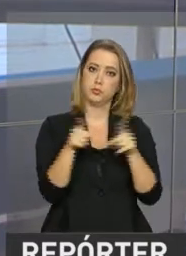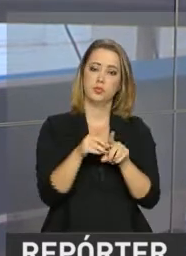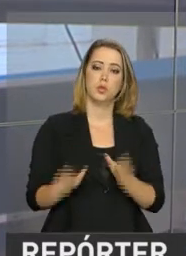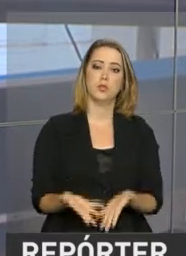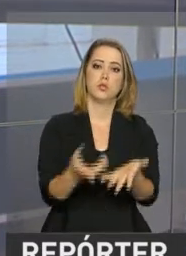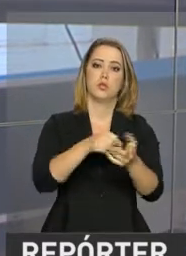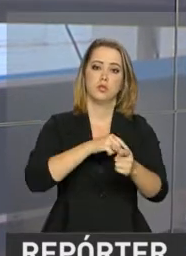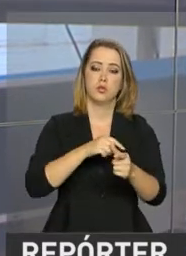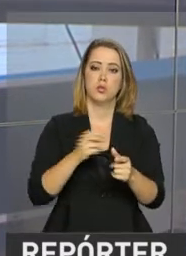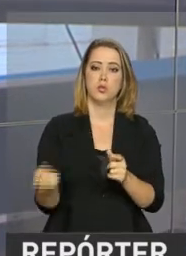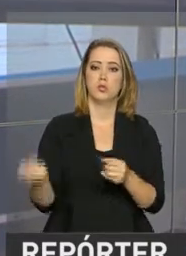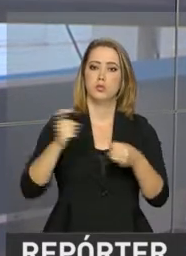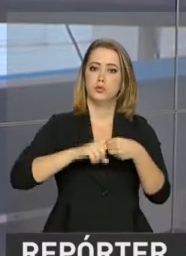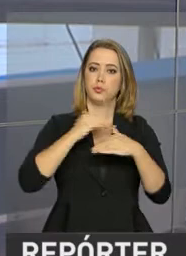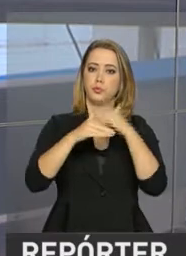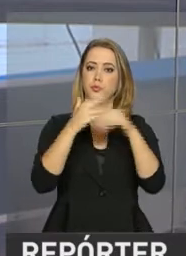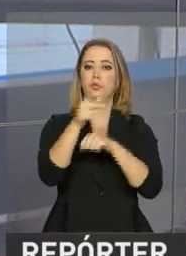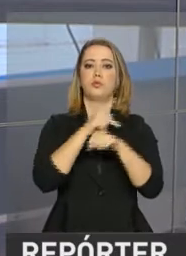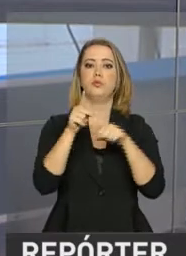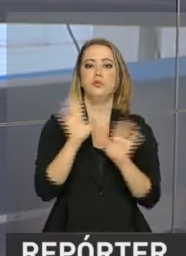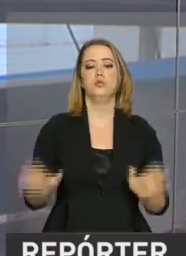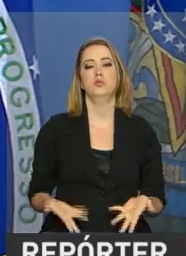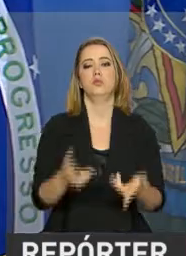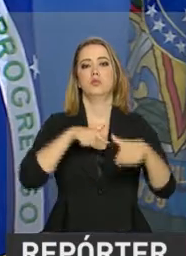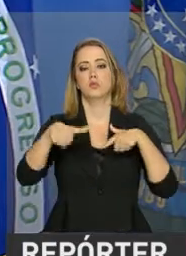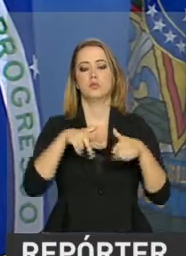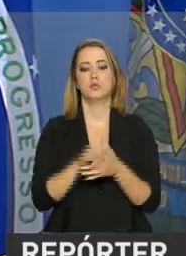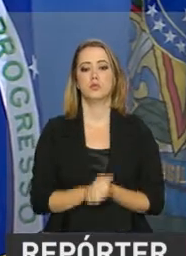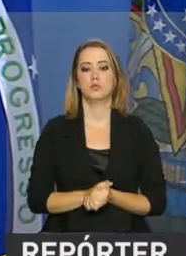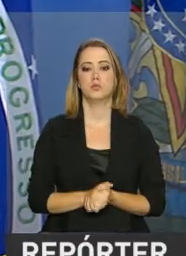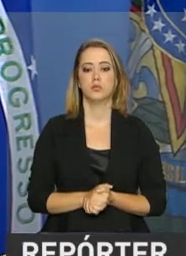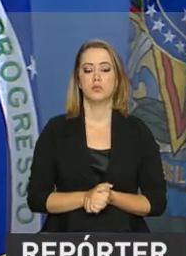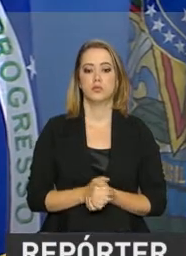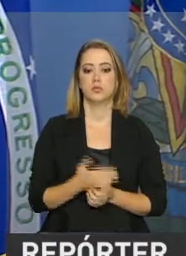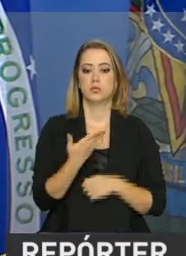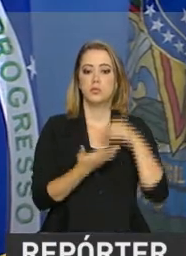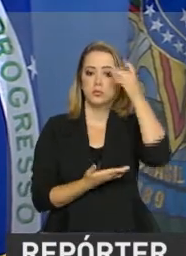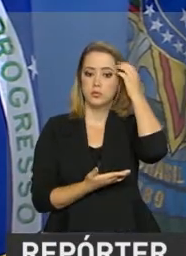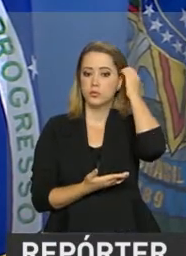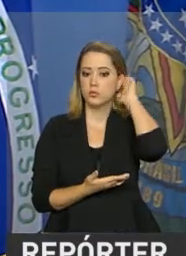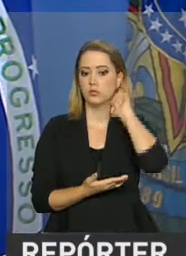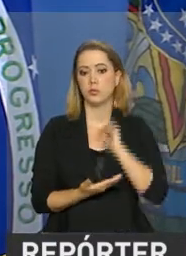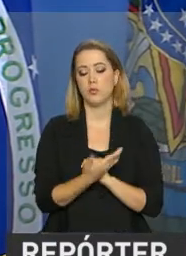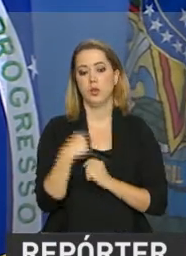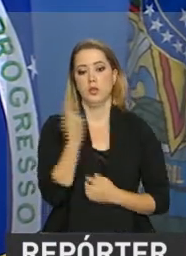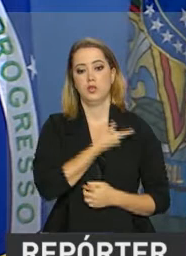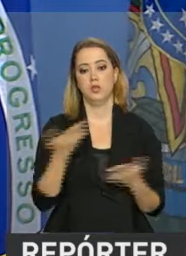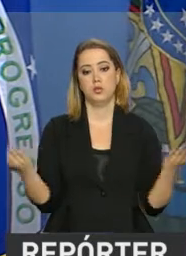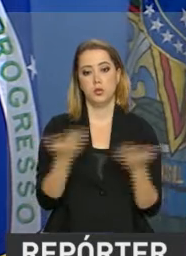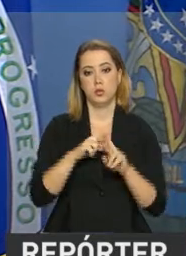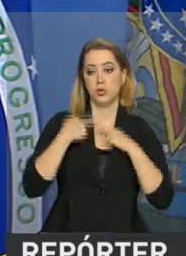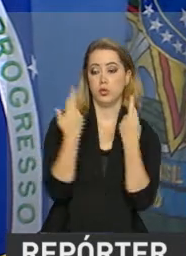crescimento do país e gerar novos postos de trabalho se nós hoje conseguimos reunir com